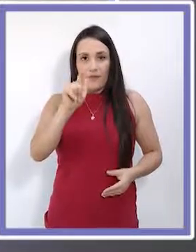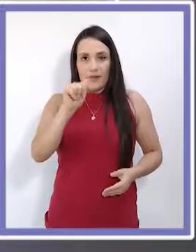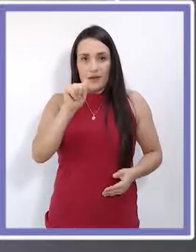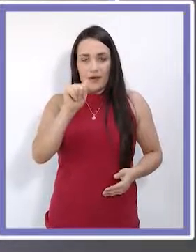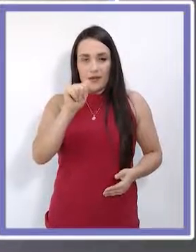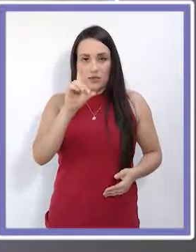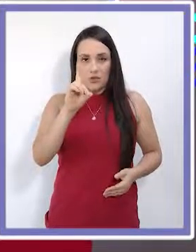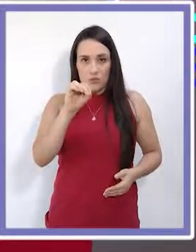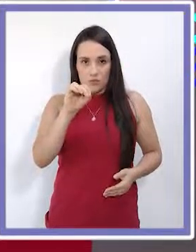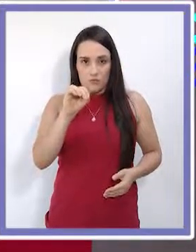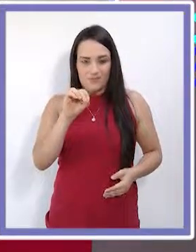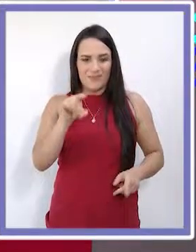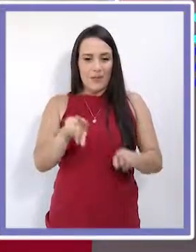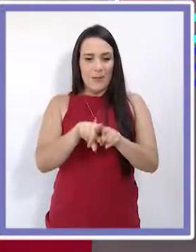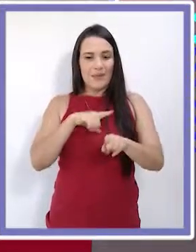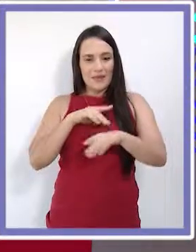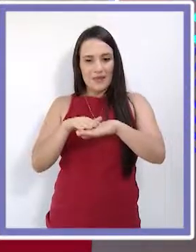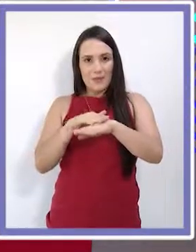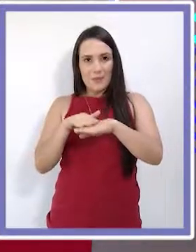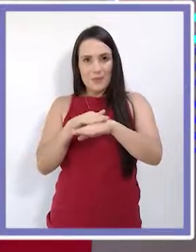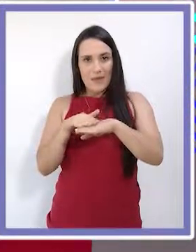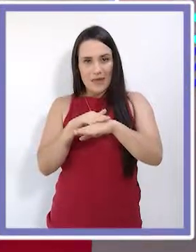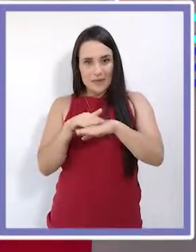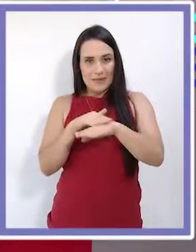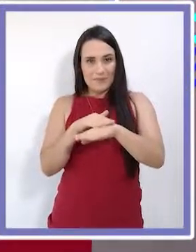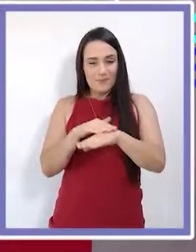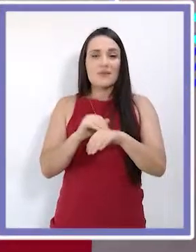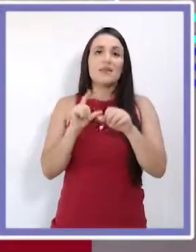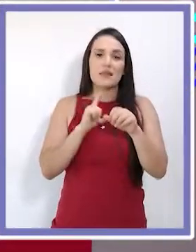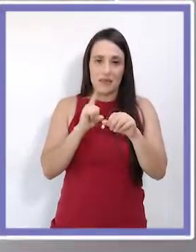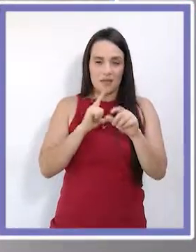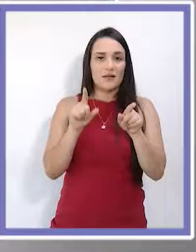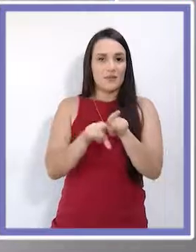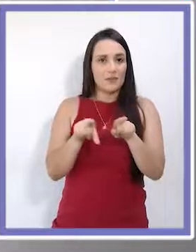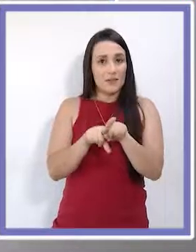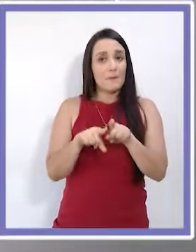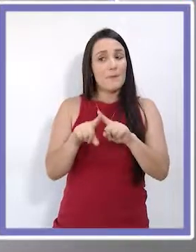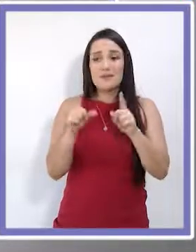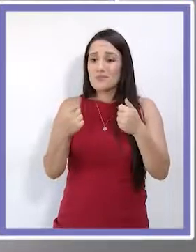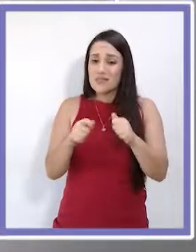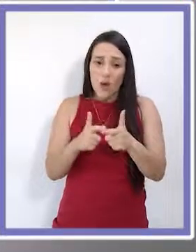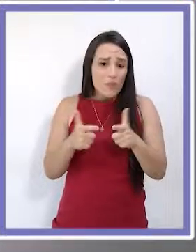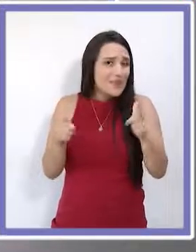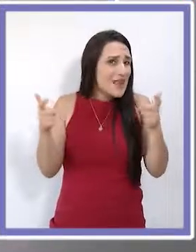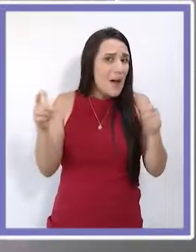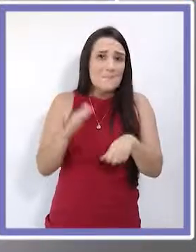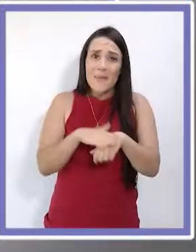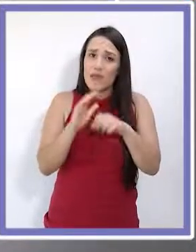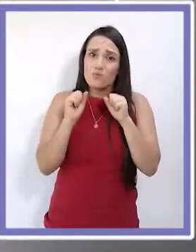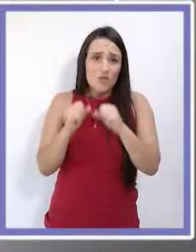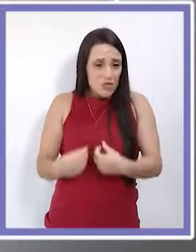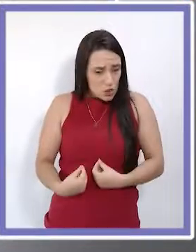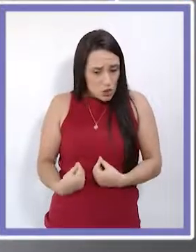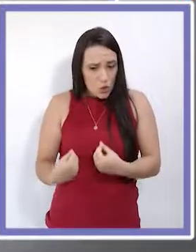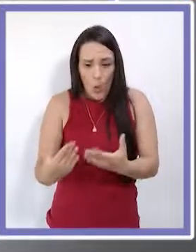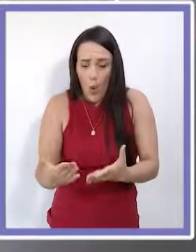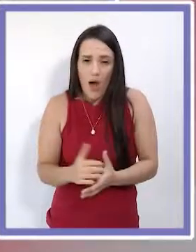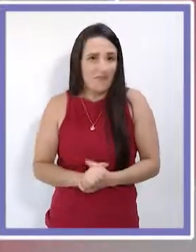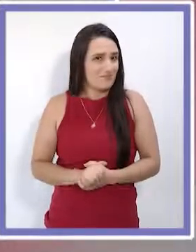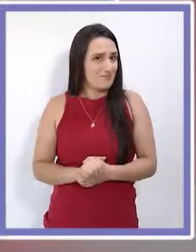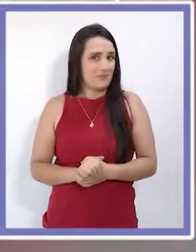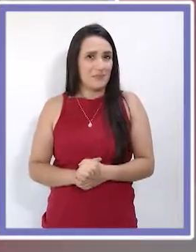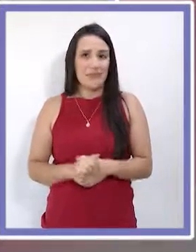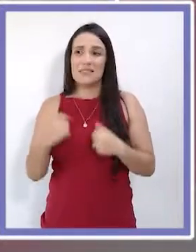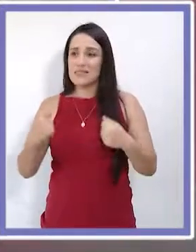né, e a gente também precisa ampliar os transplantes, a gente precisa, vamos dizer assim, avançar